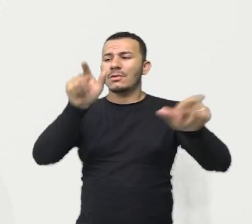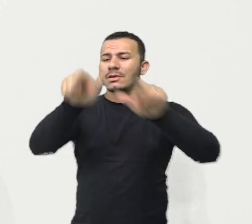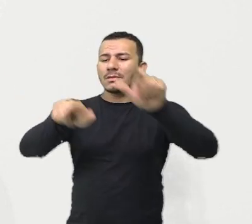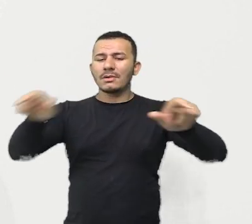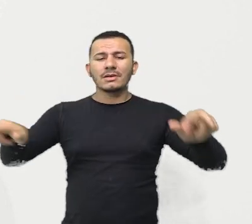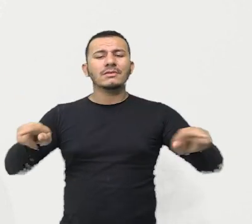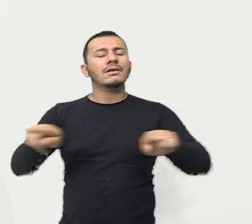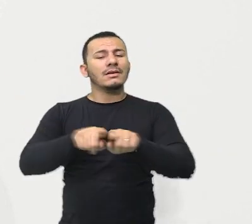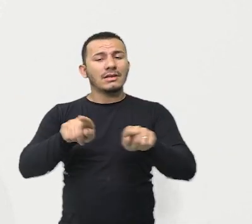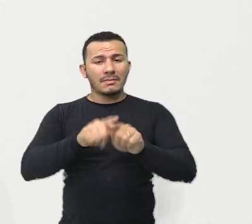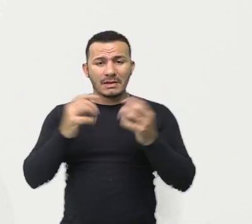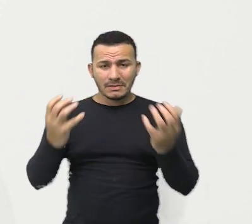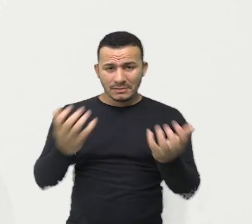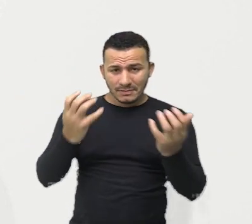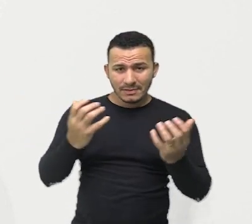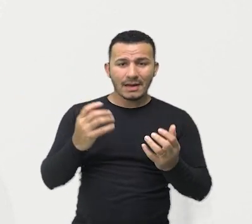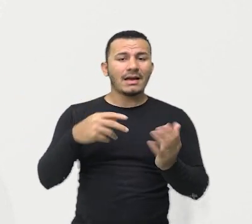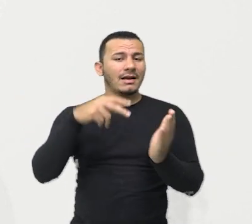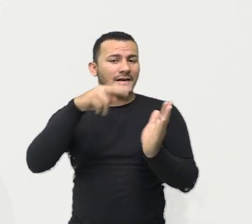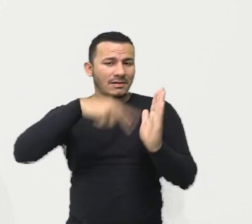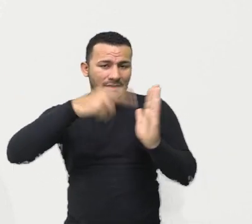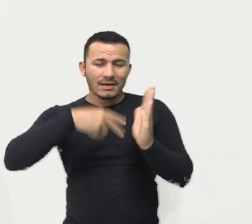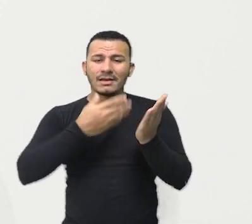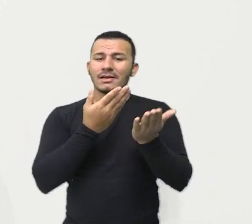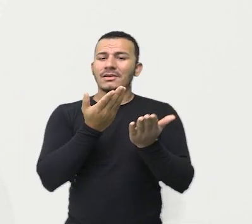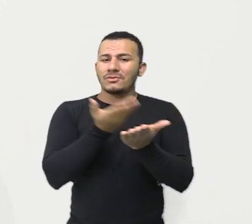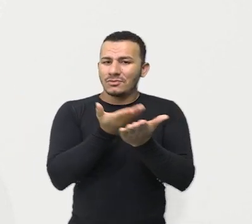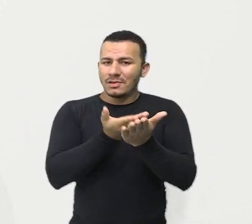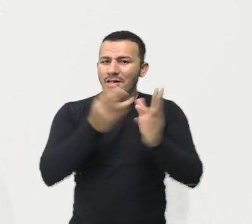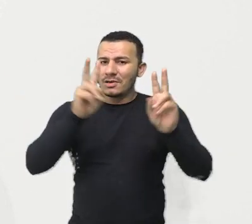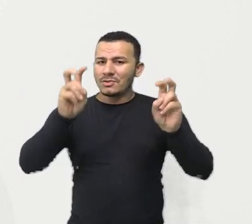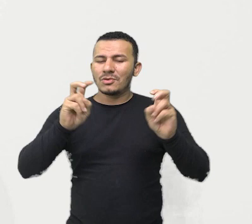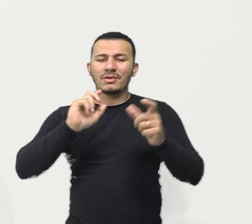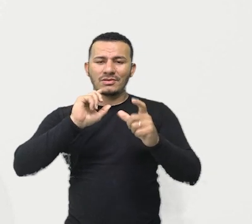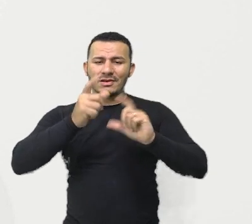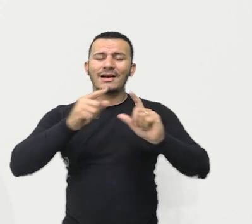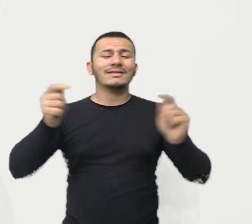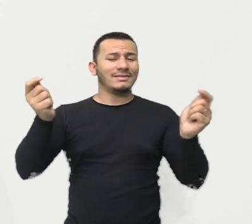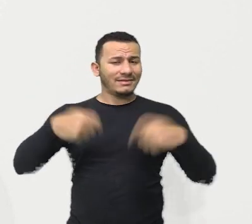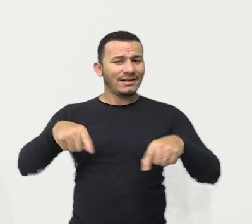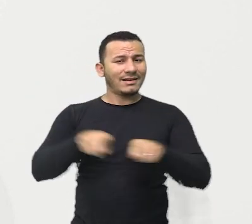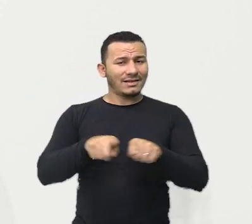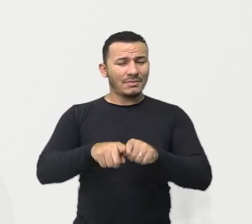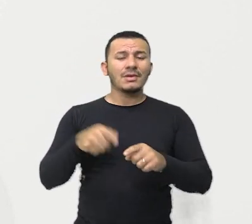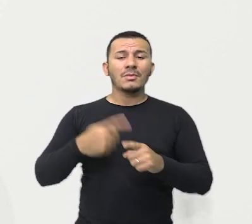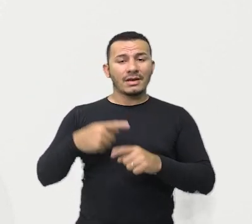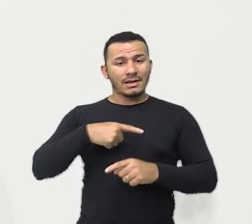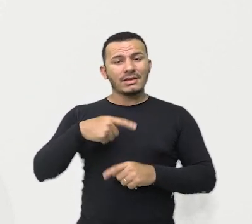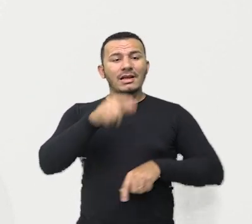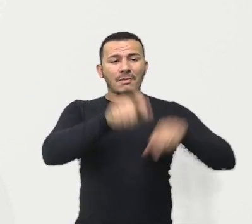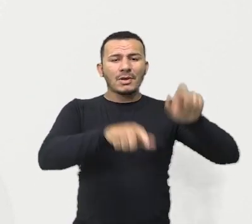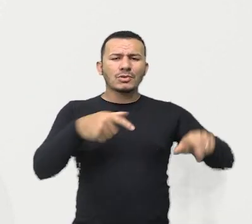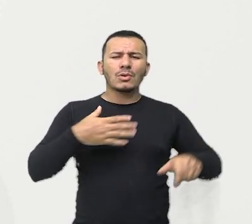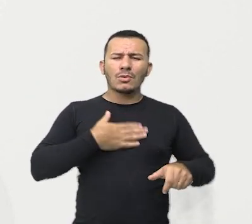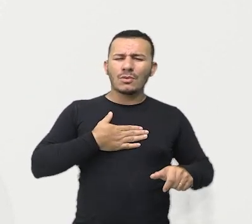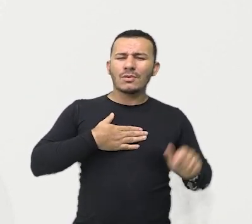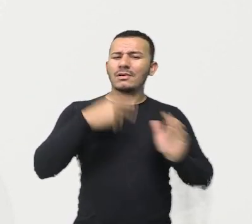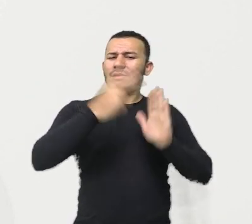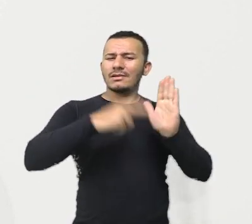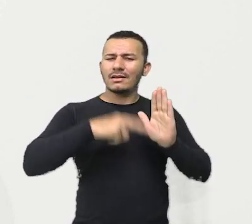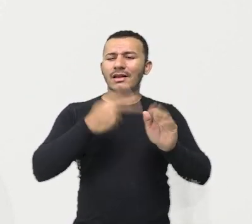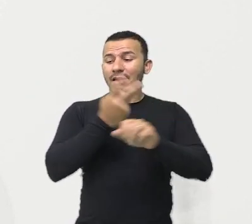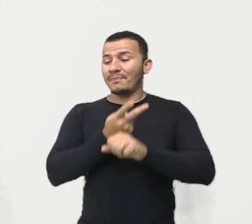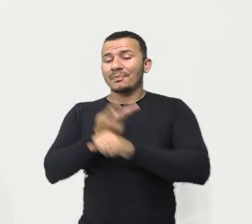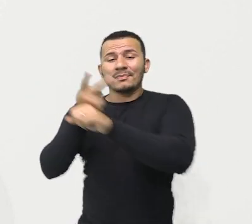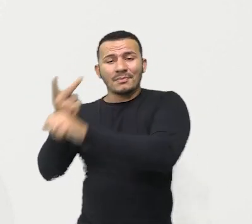leitores que buscam charges, porque sim, existem leitores que vão a sites, vão no jornal